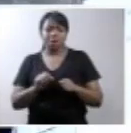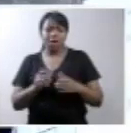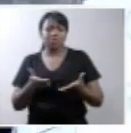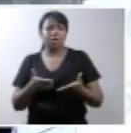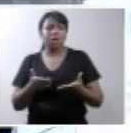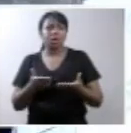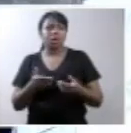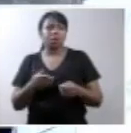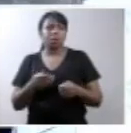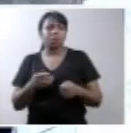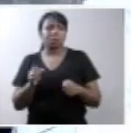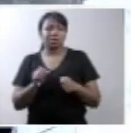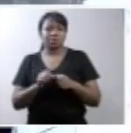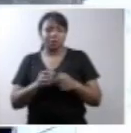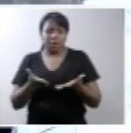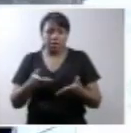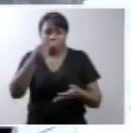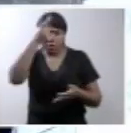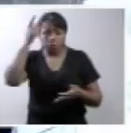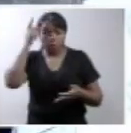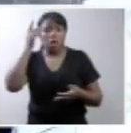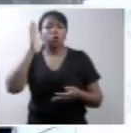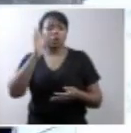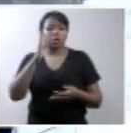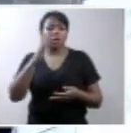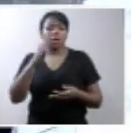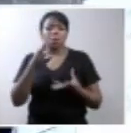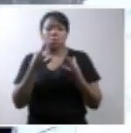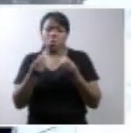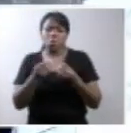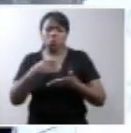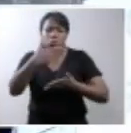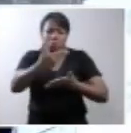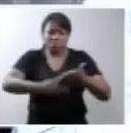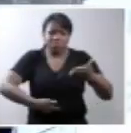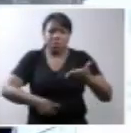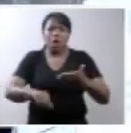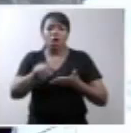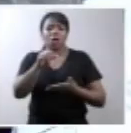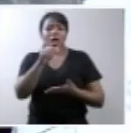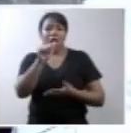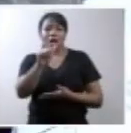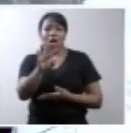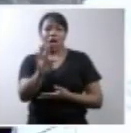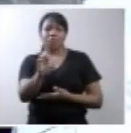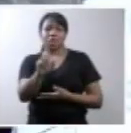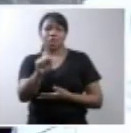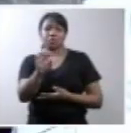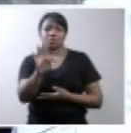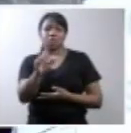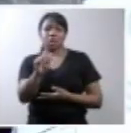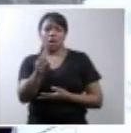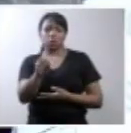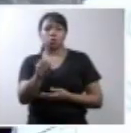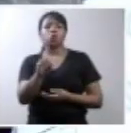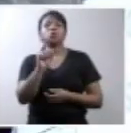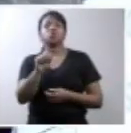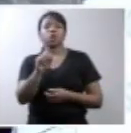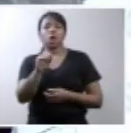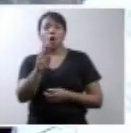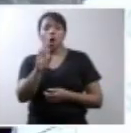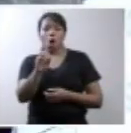fazer letro encefalograma para ir sepultar as pessoas eu já dei vários atestados de óbitos Basta apenas a parada